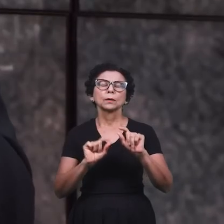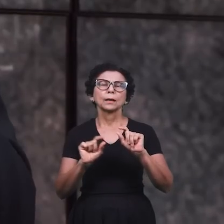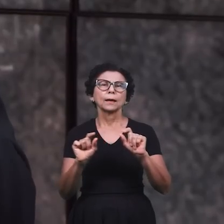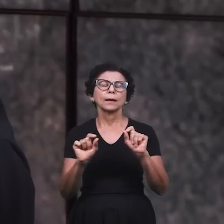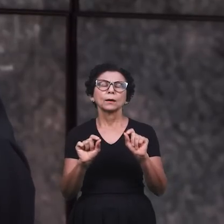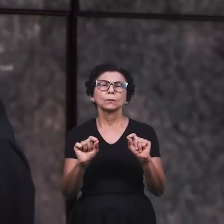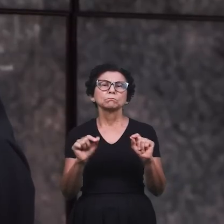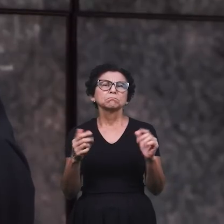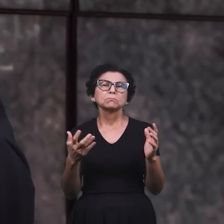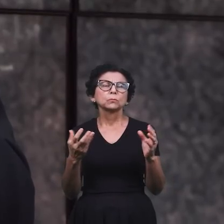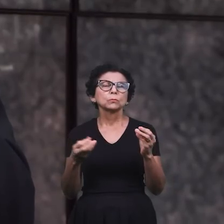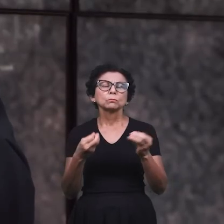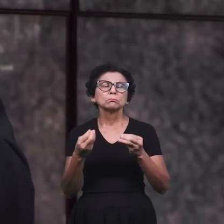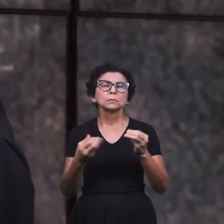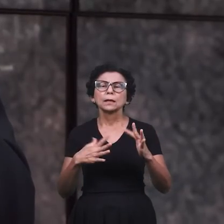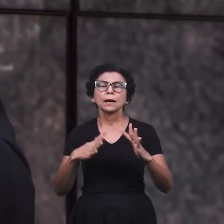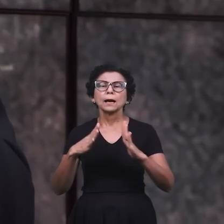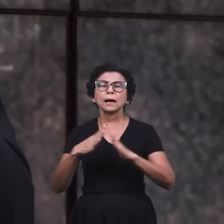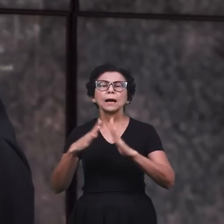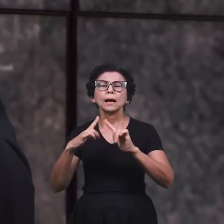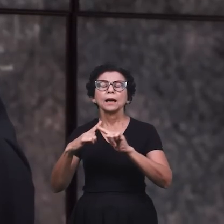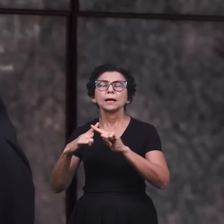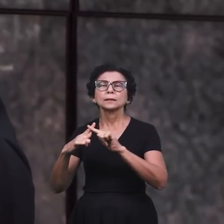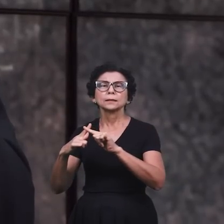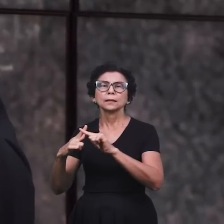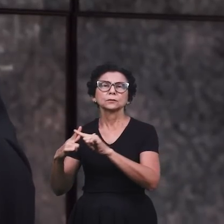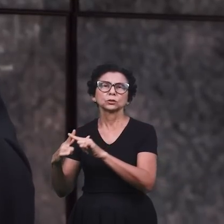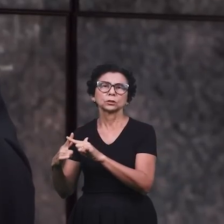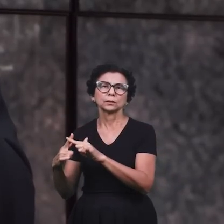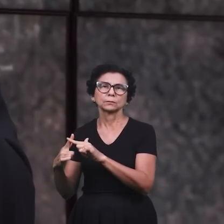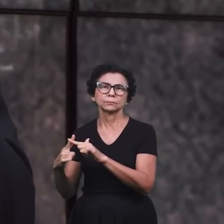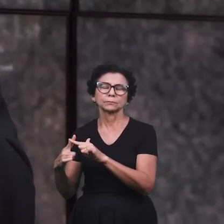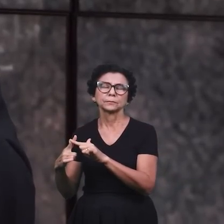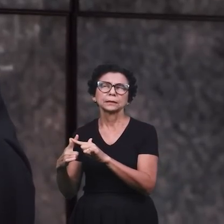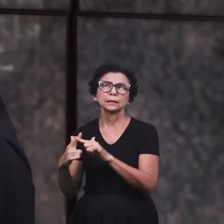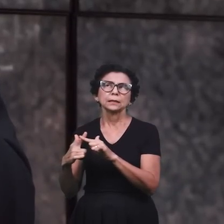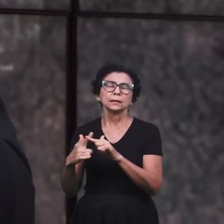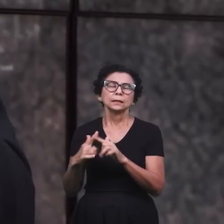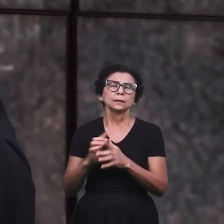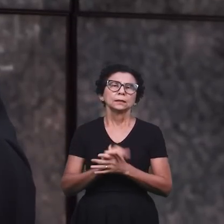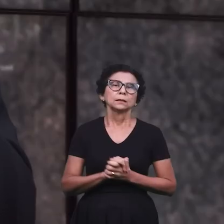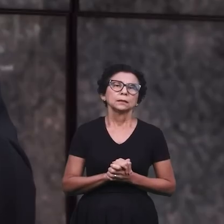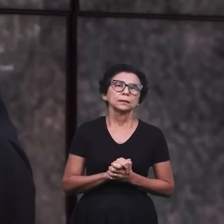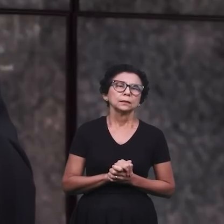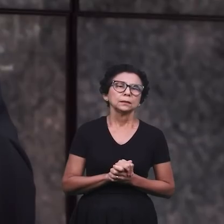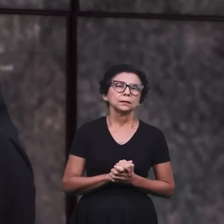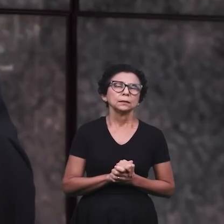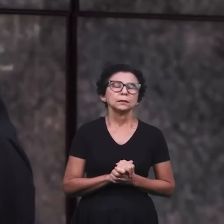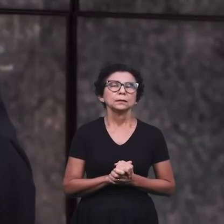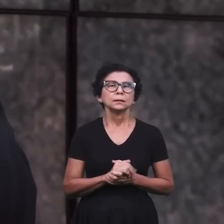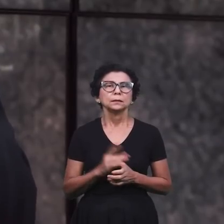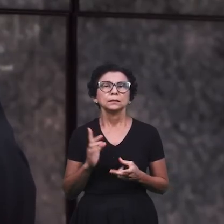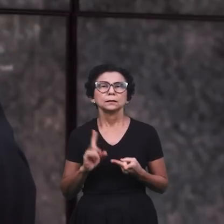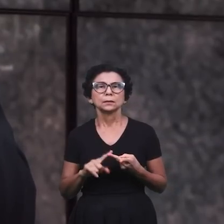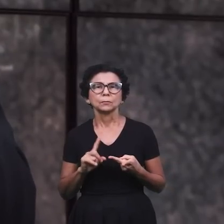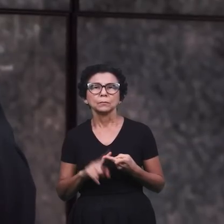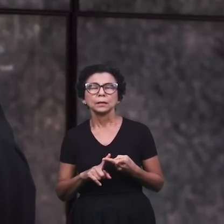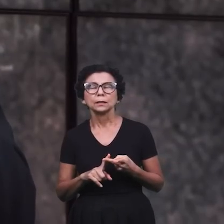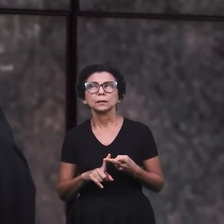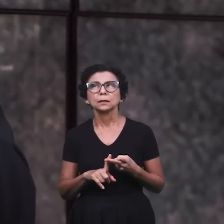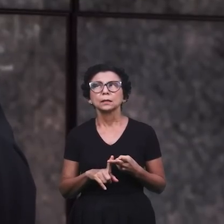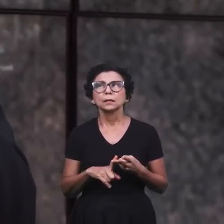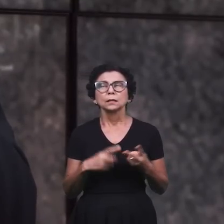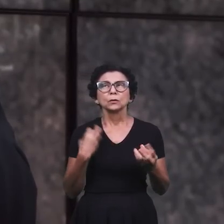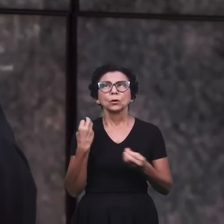a igreja e como que o Senhor Jesus falou a respeito do início da